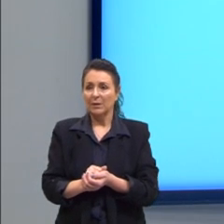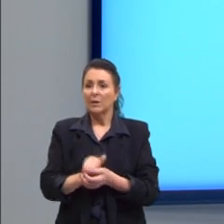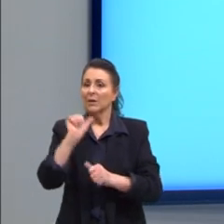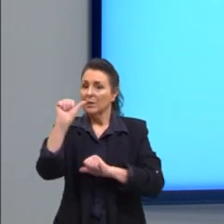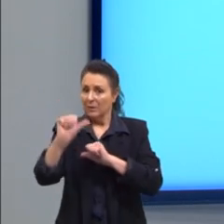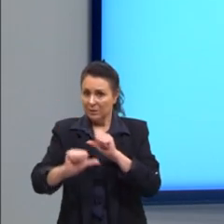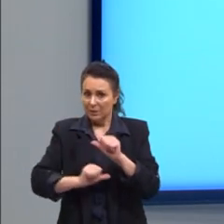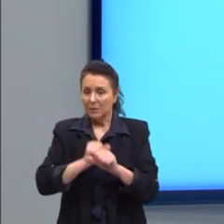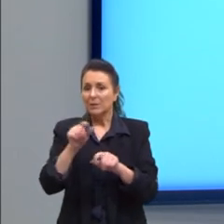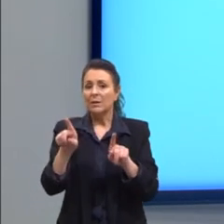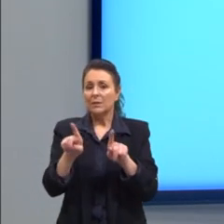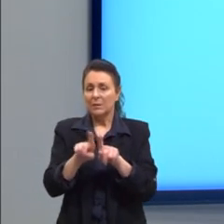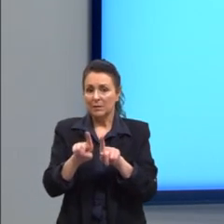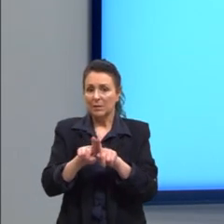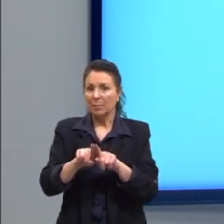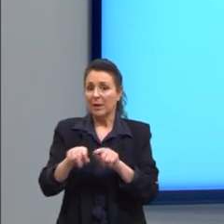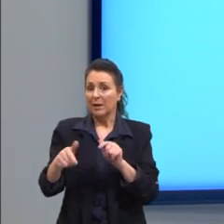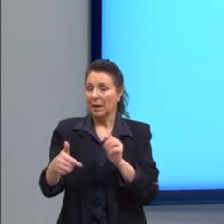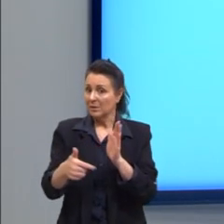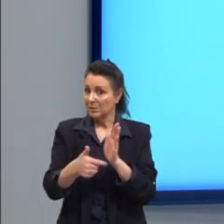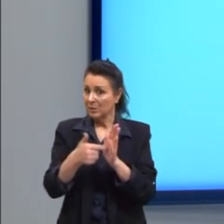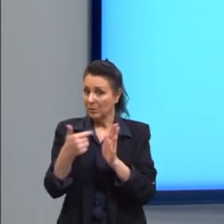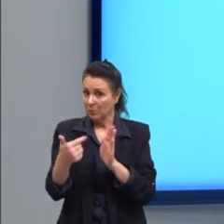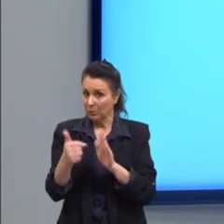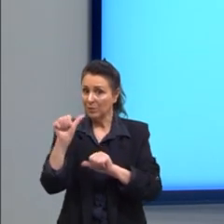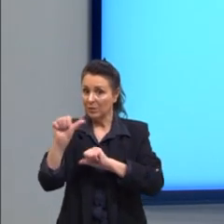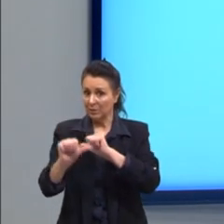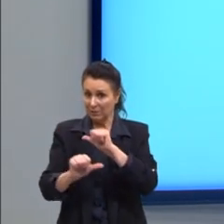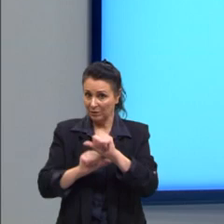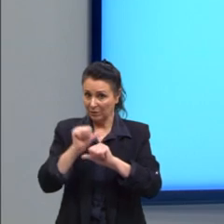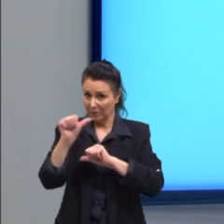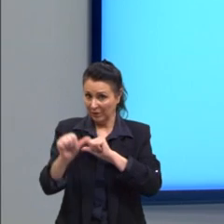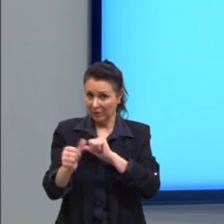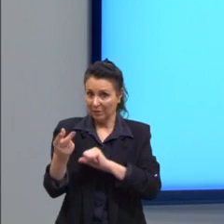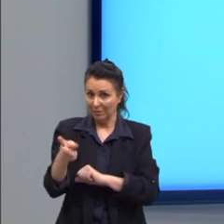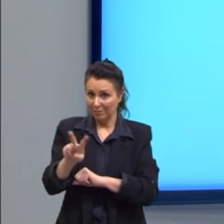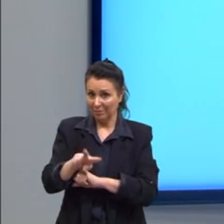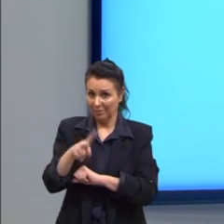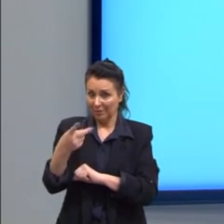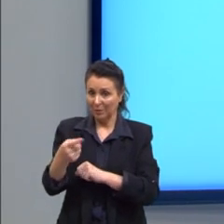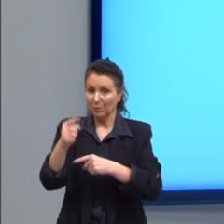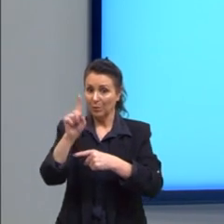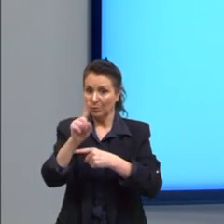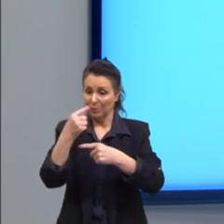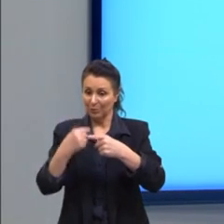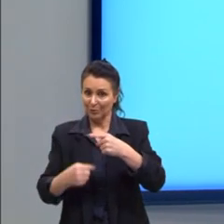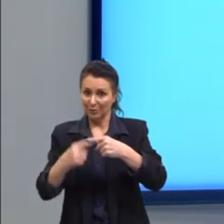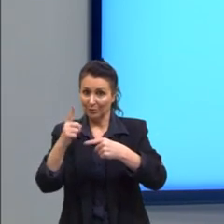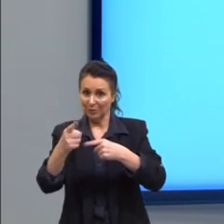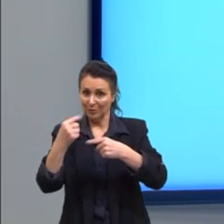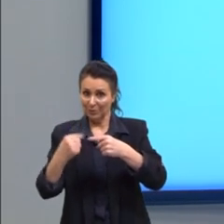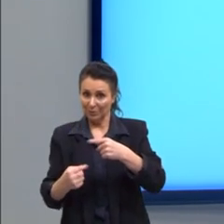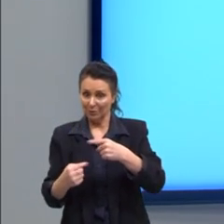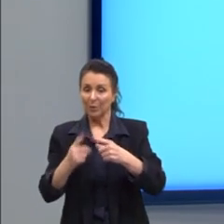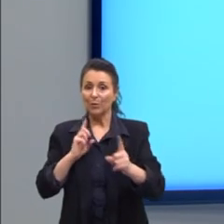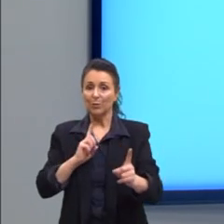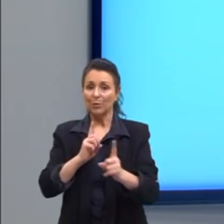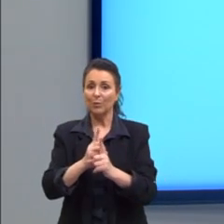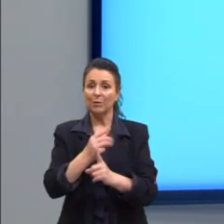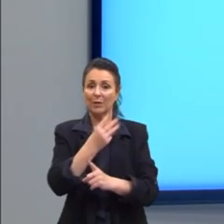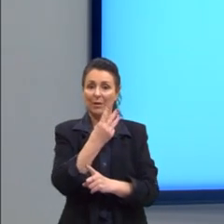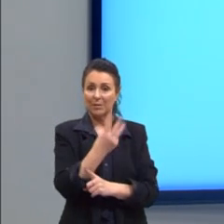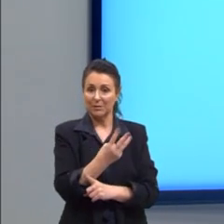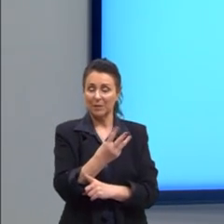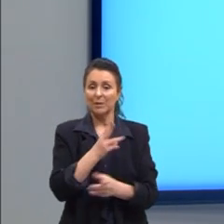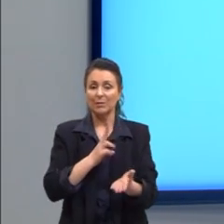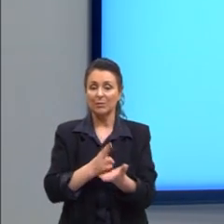alterando a segunda né invertendo a ordem fazendo um sobre eu consigo encontrar os três as três